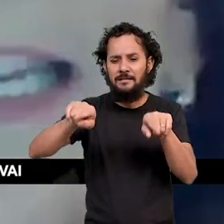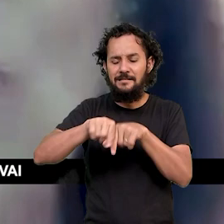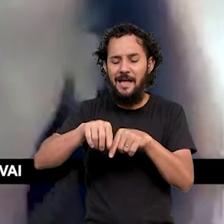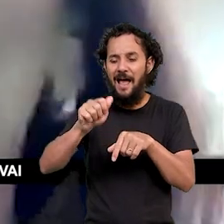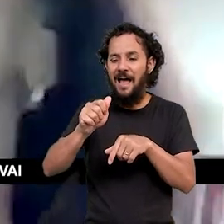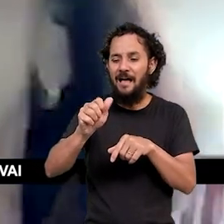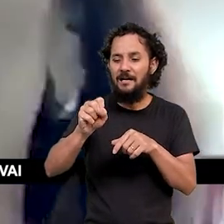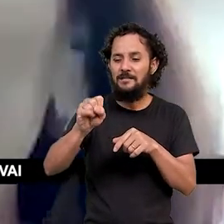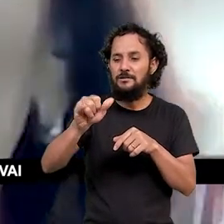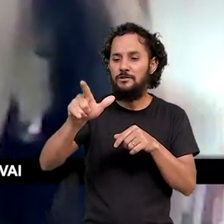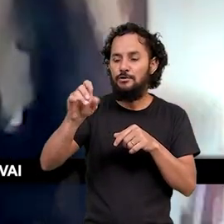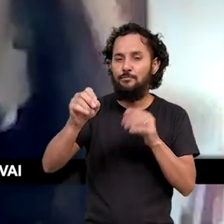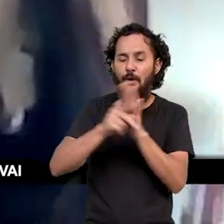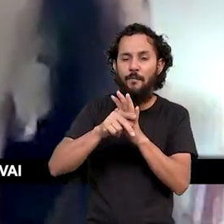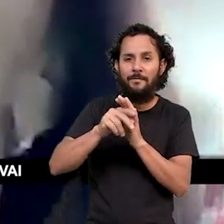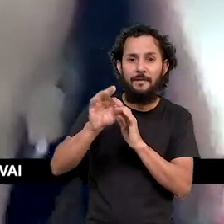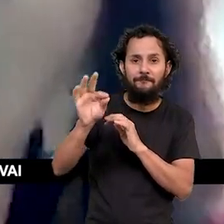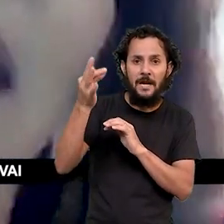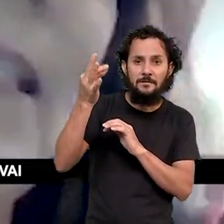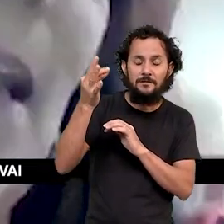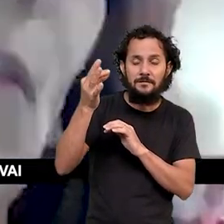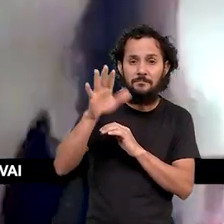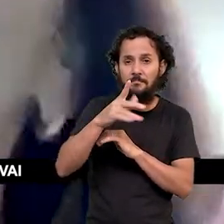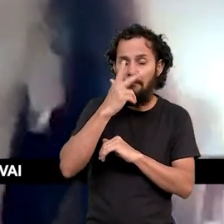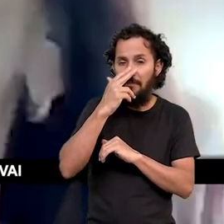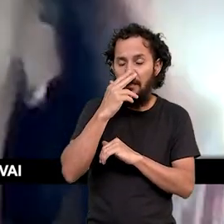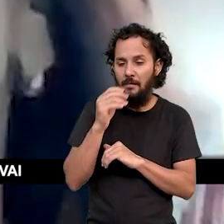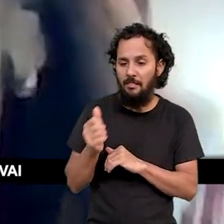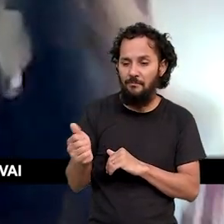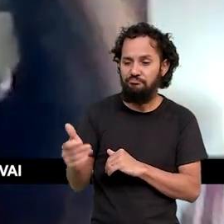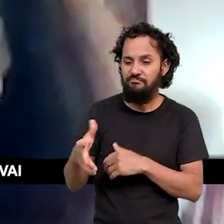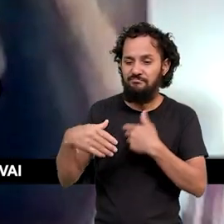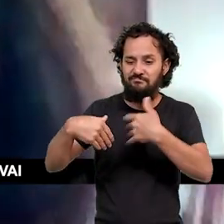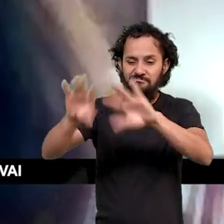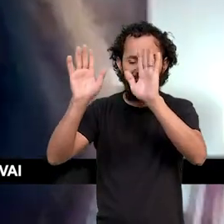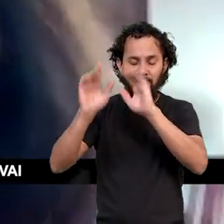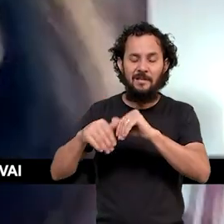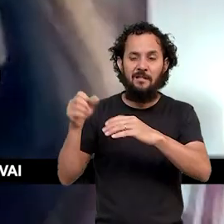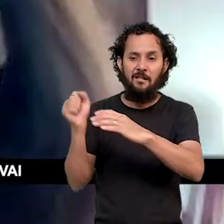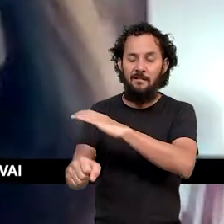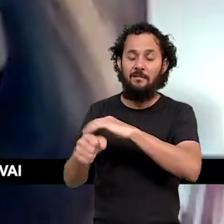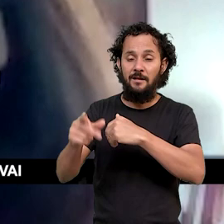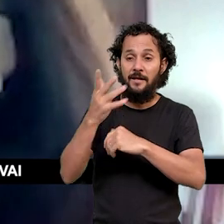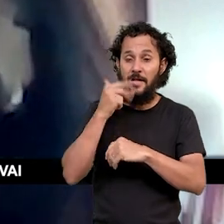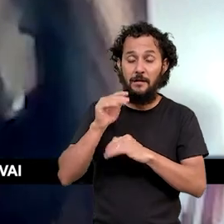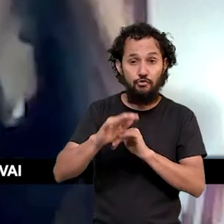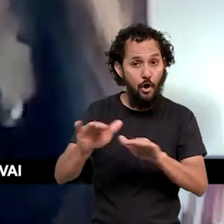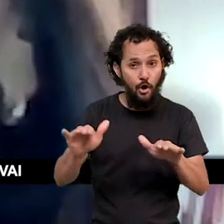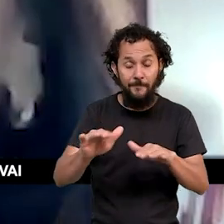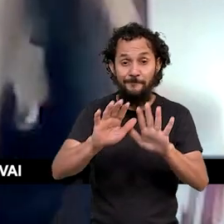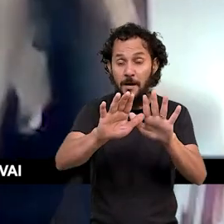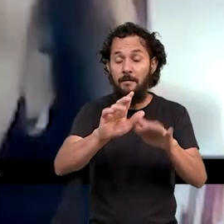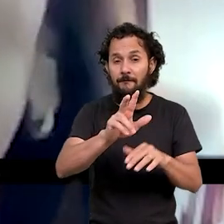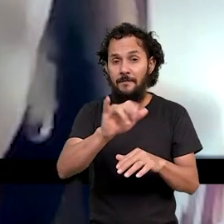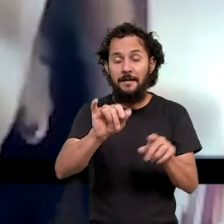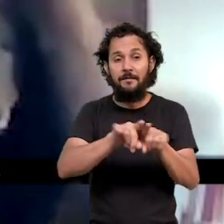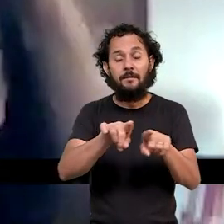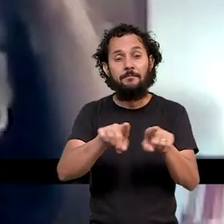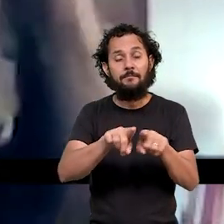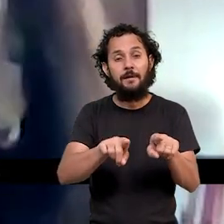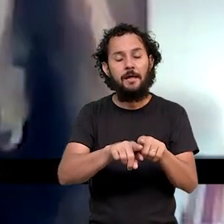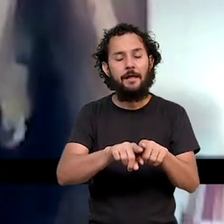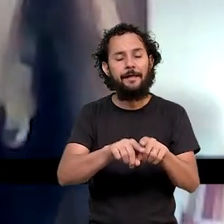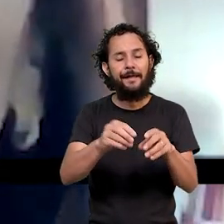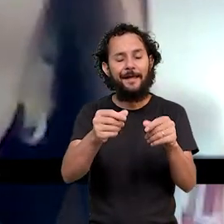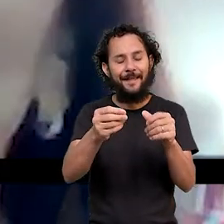de asilos francesas, né? E eles eram meros espaços de guarda das crianças, mas a gente ainda vai ter